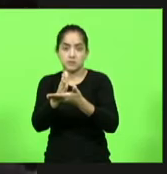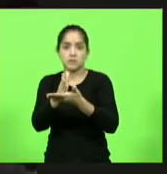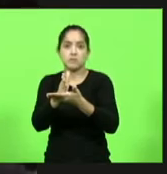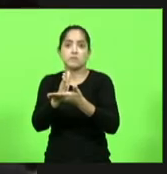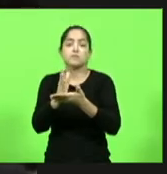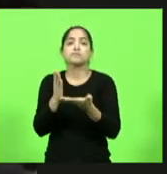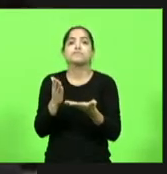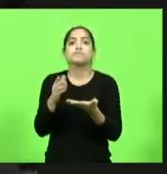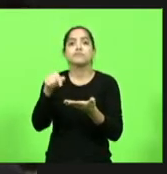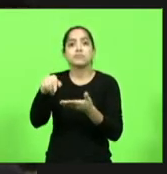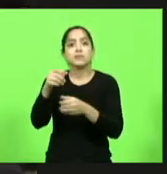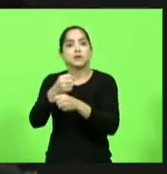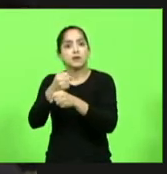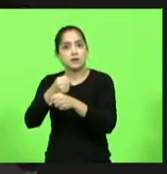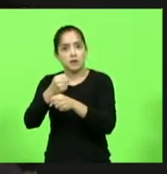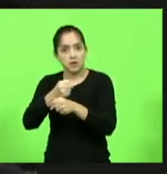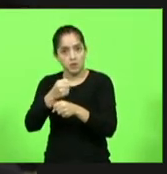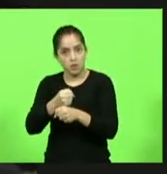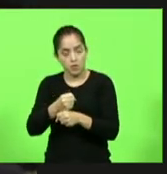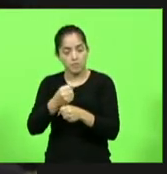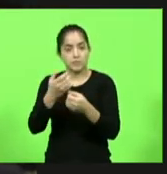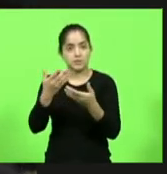obra